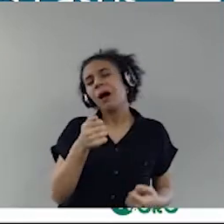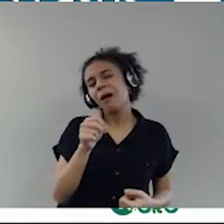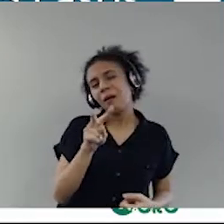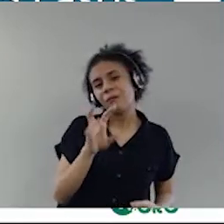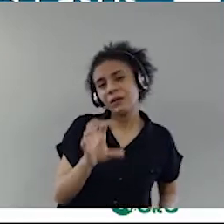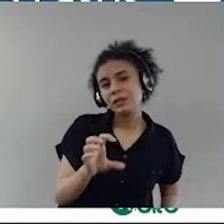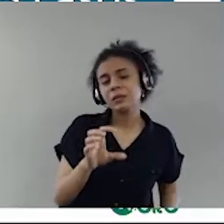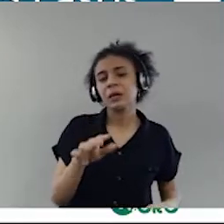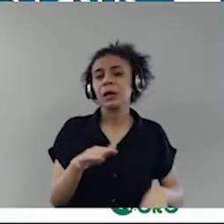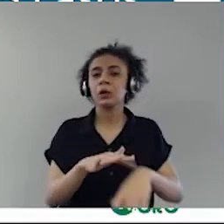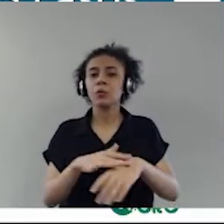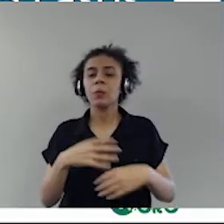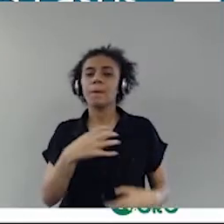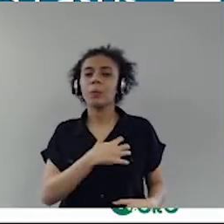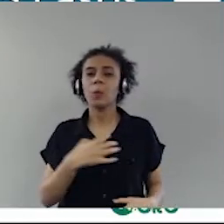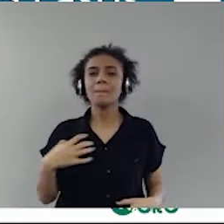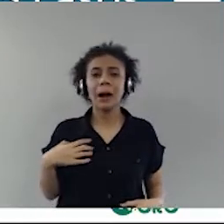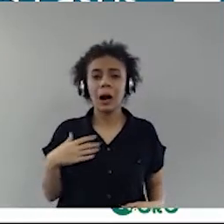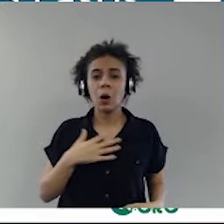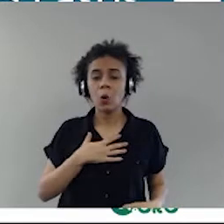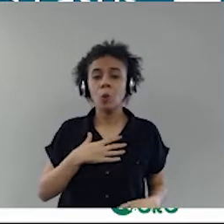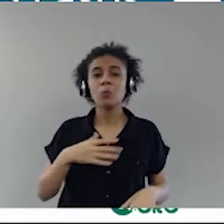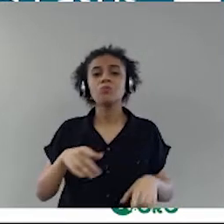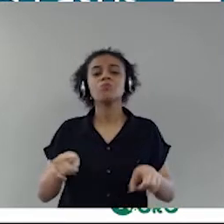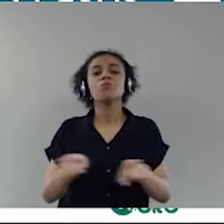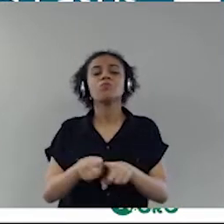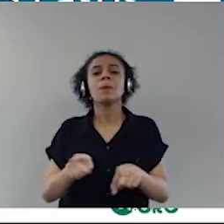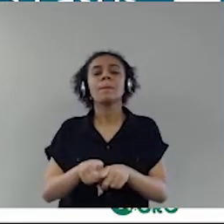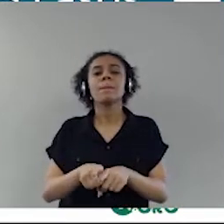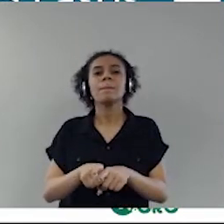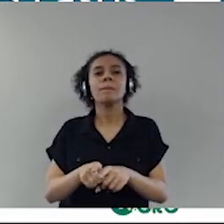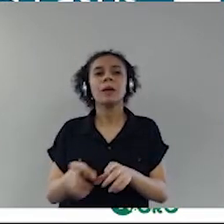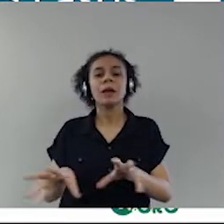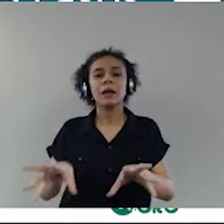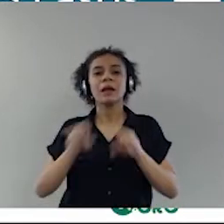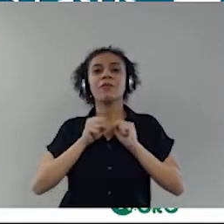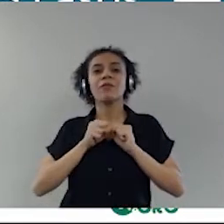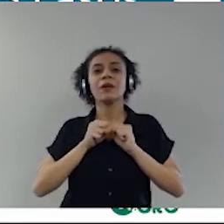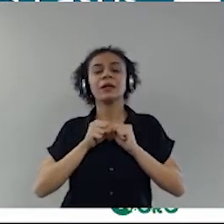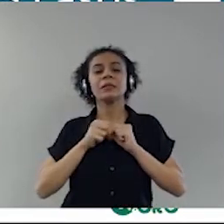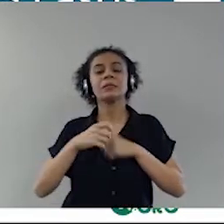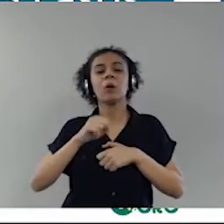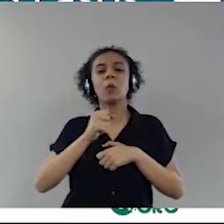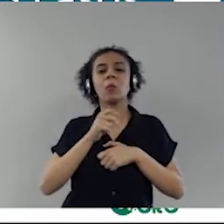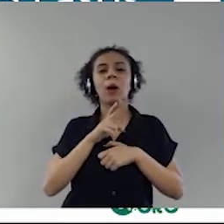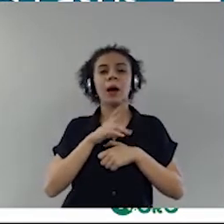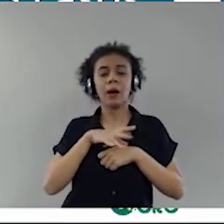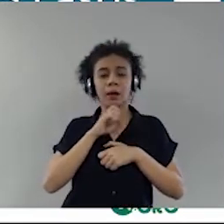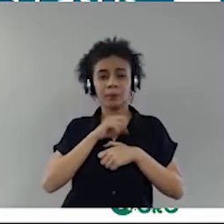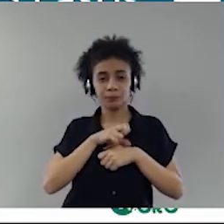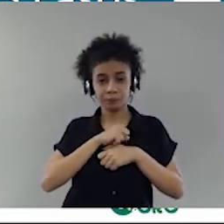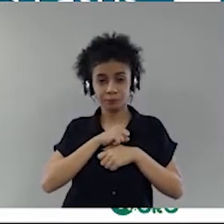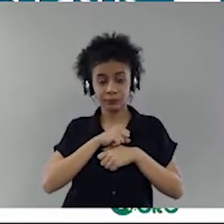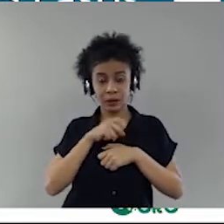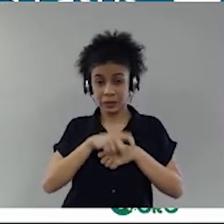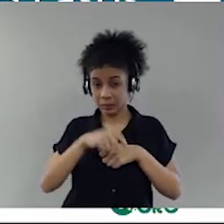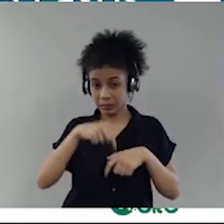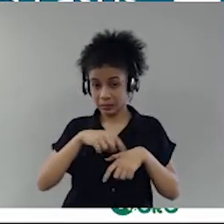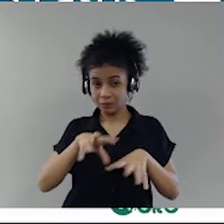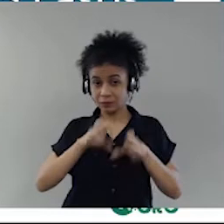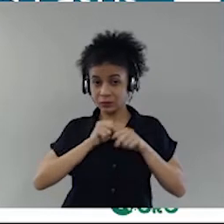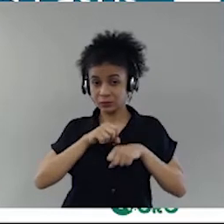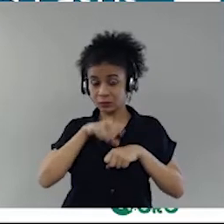AVC, doenças pulmonares e infecções do trato respiratório. As infecções do trato